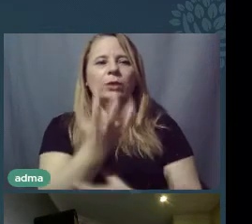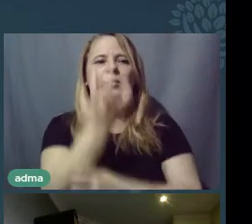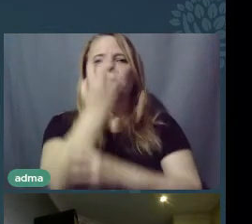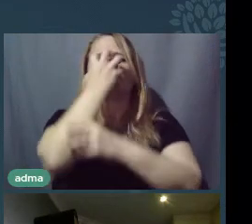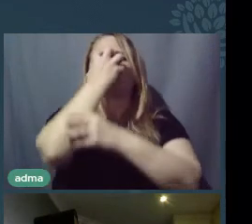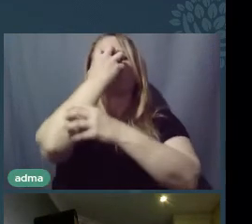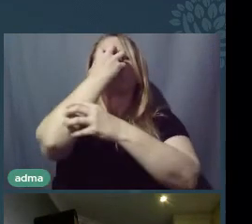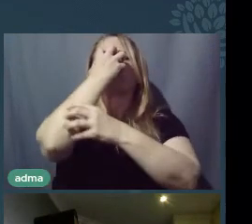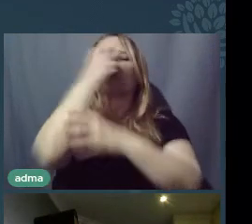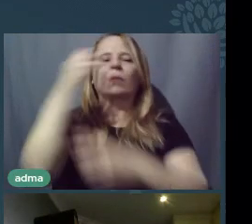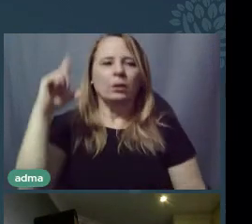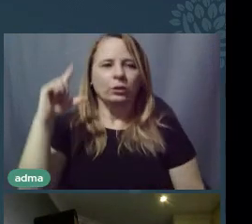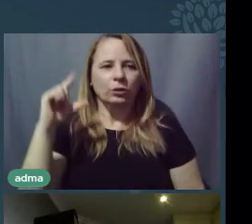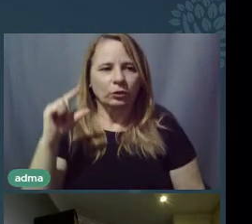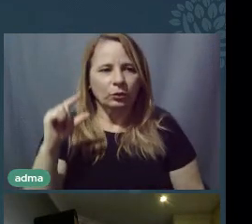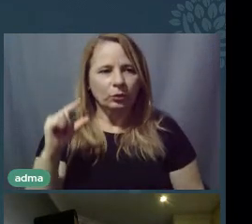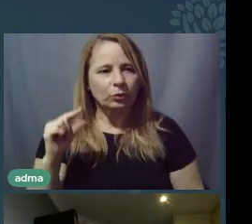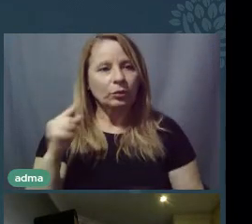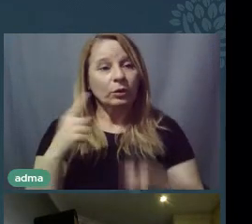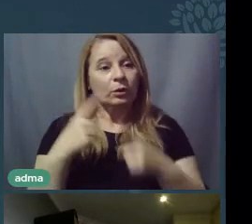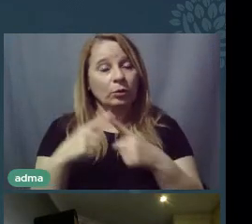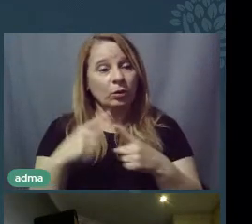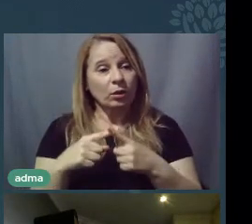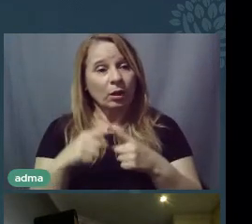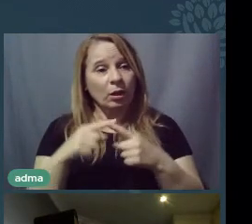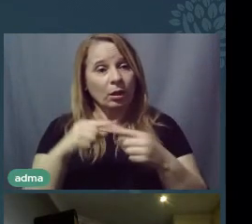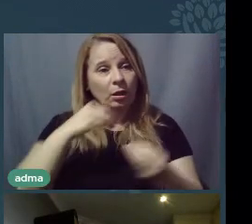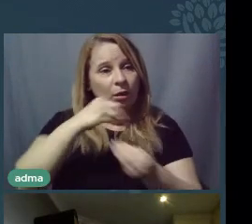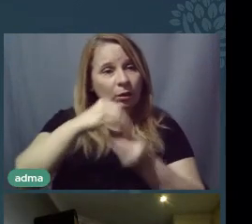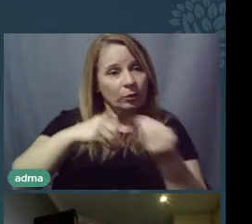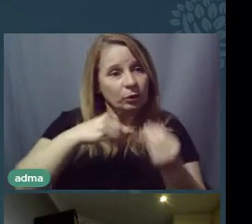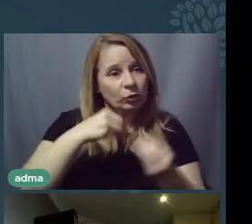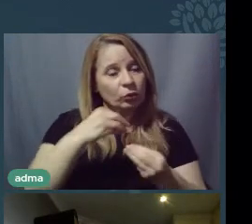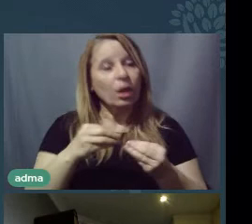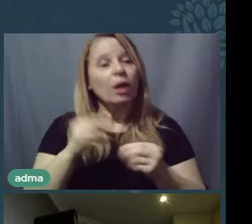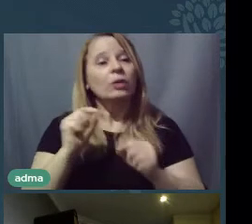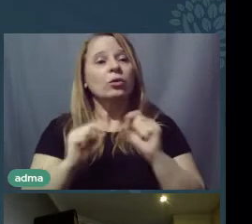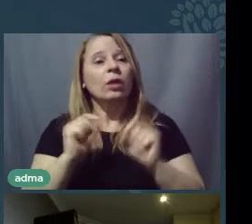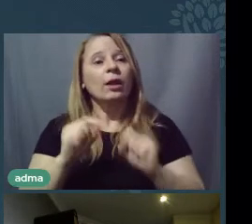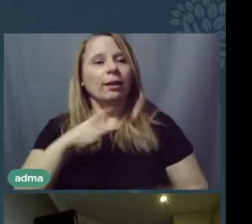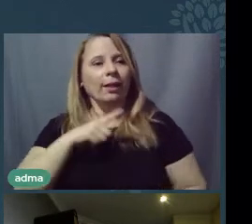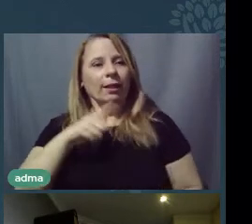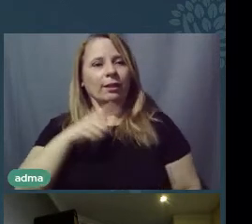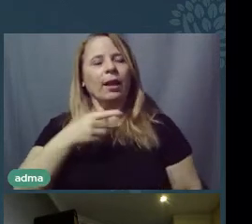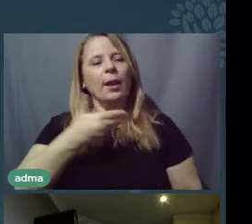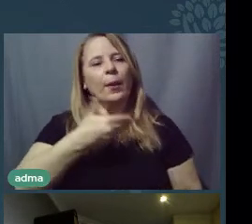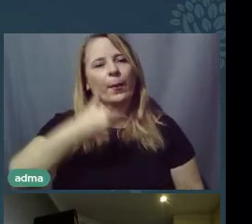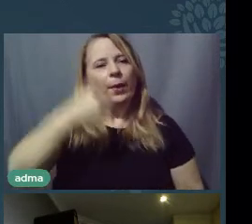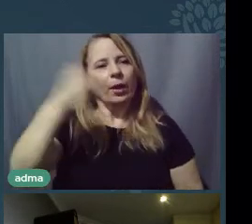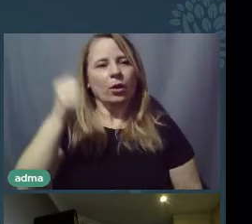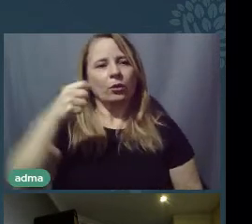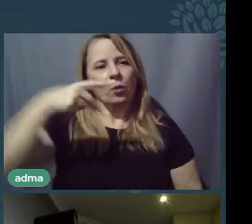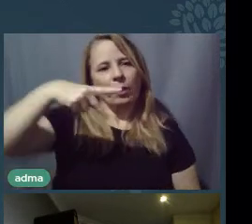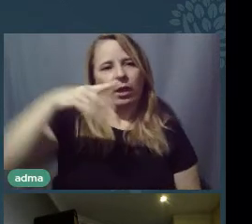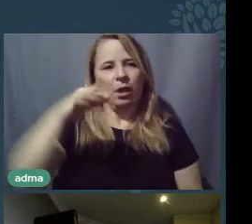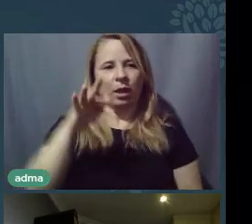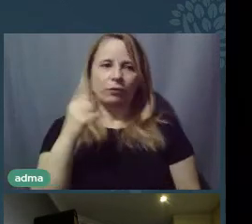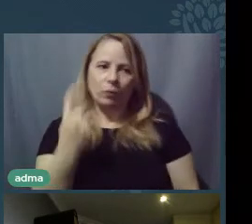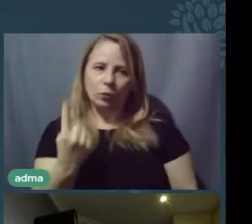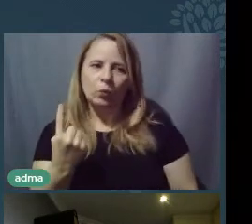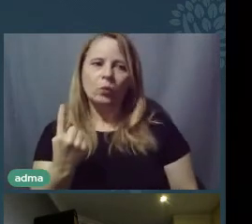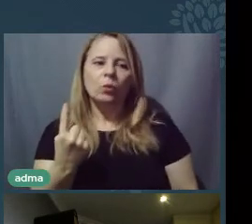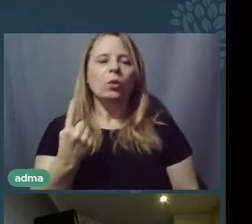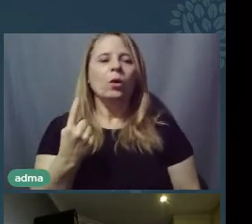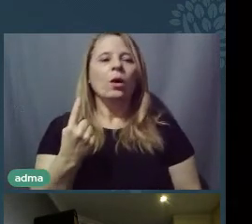há associado à utilização desse recurso uma melhora do VF1, ou seja, uma redução da